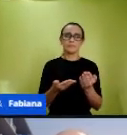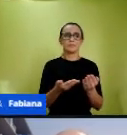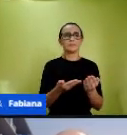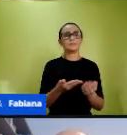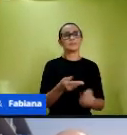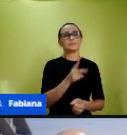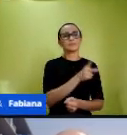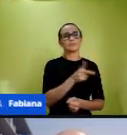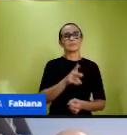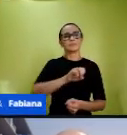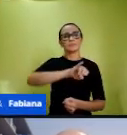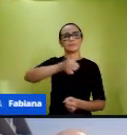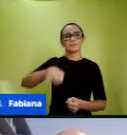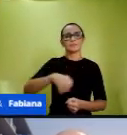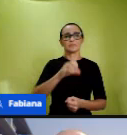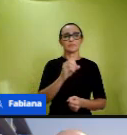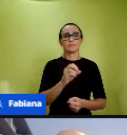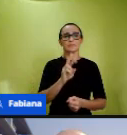de Acópolos,